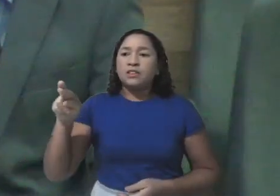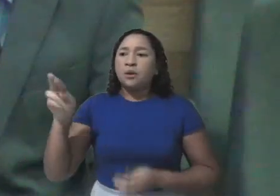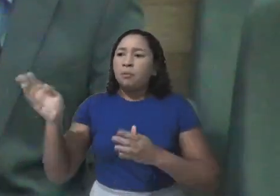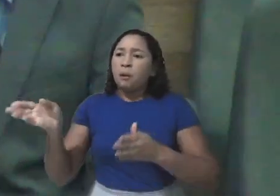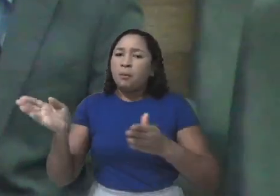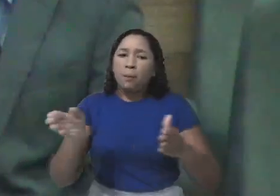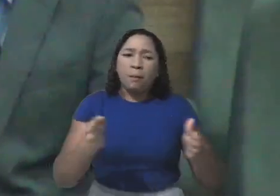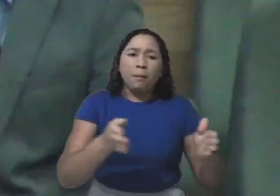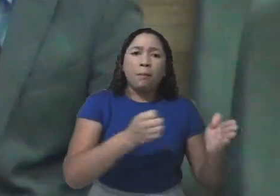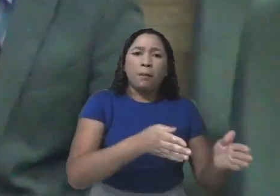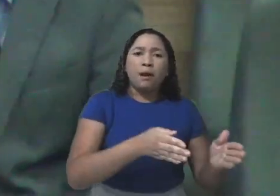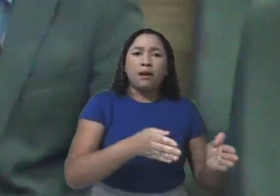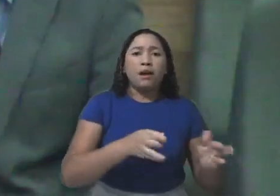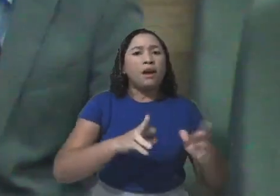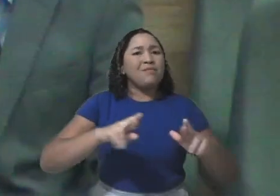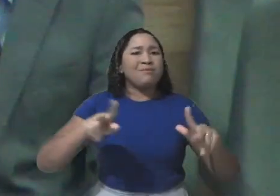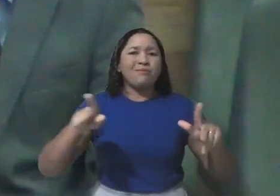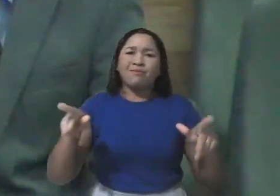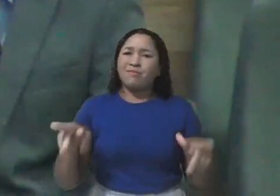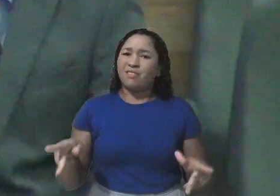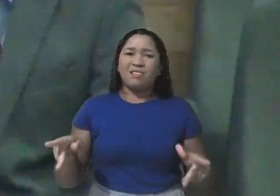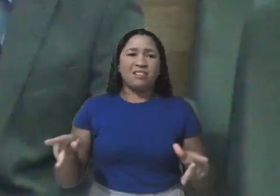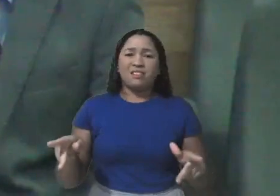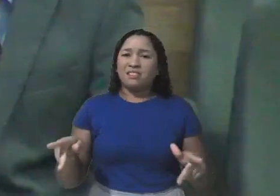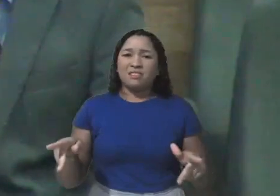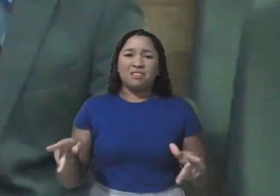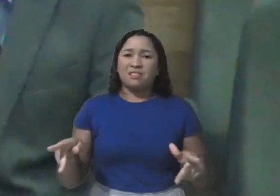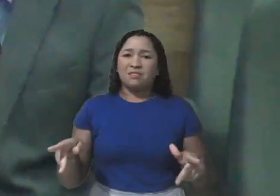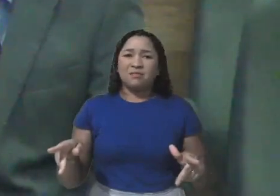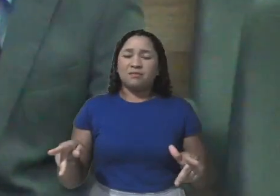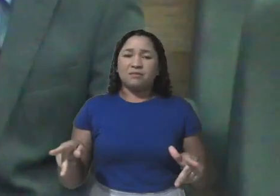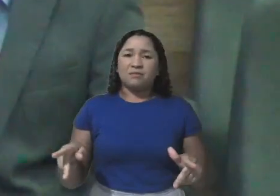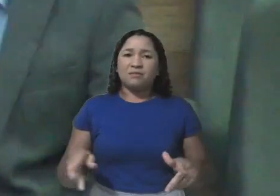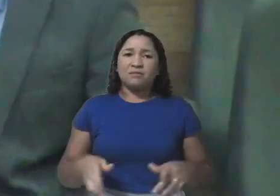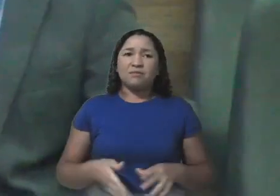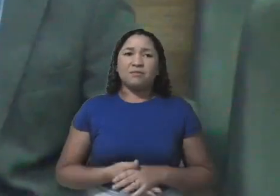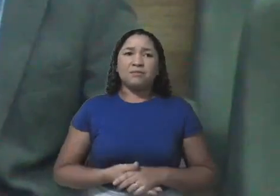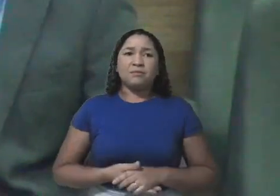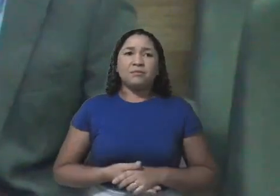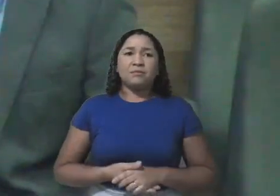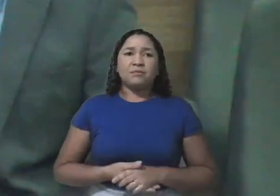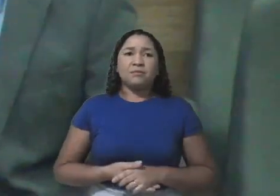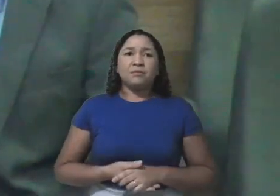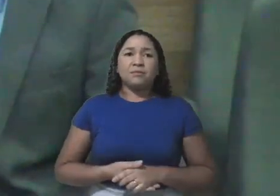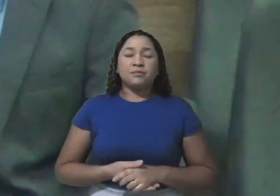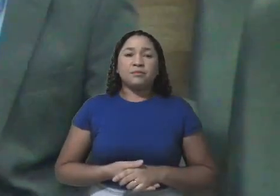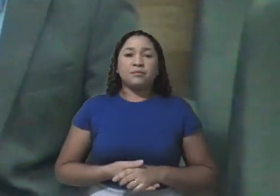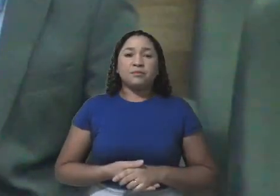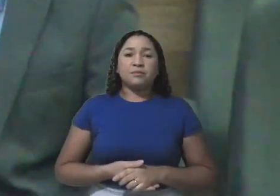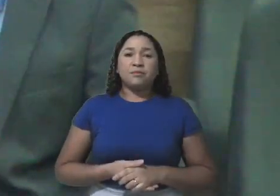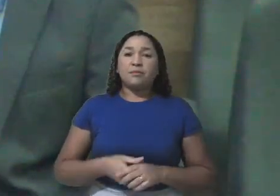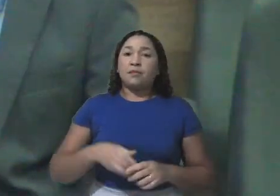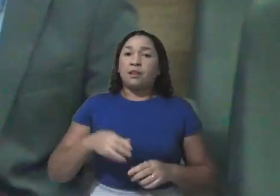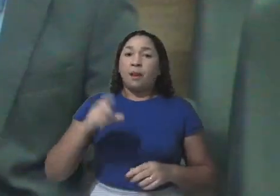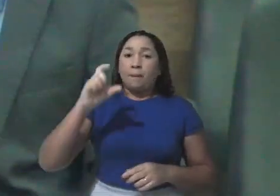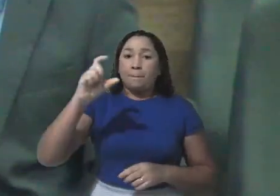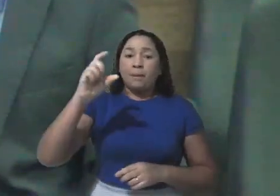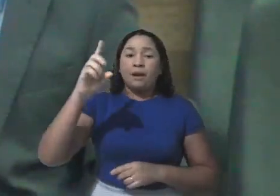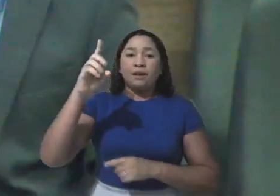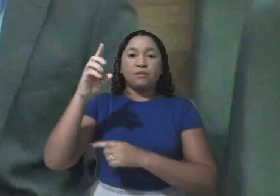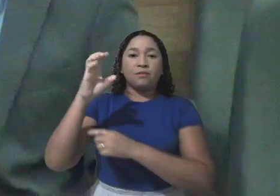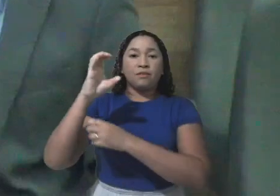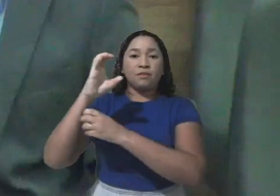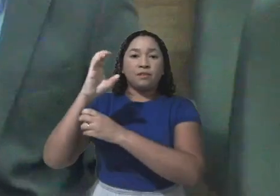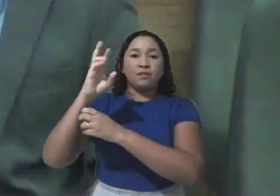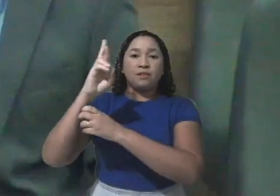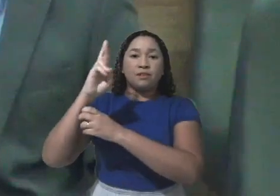credo diferente. E o que é credo? Pode ler, meu querido, o primeiro tópico, por gentileza. Credo, palavra de origem italiana